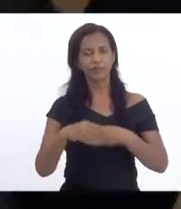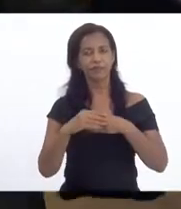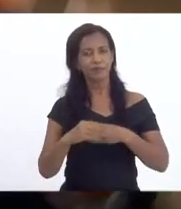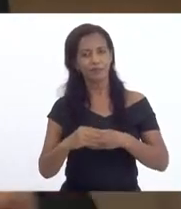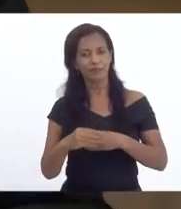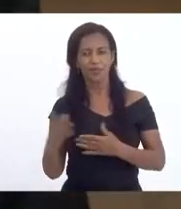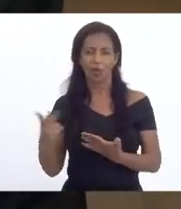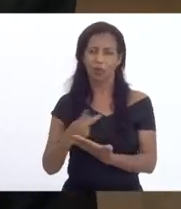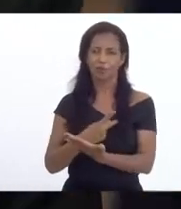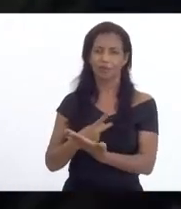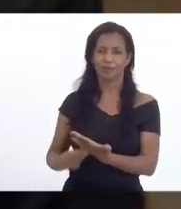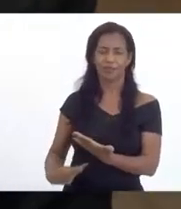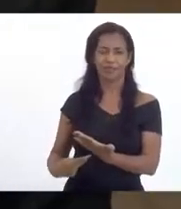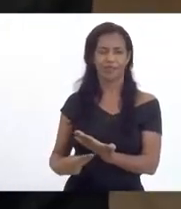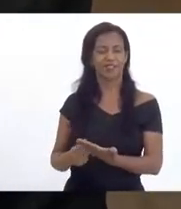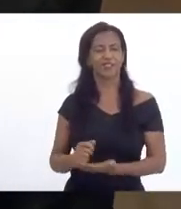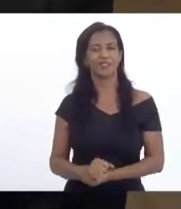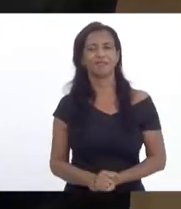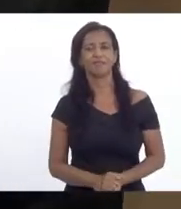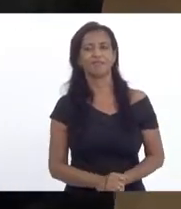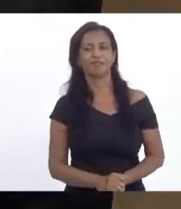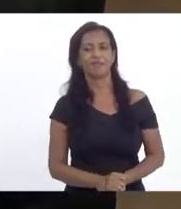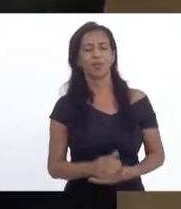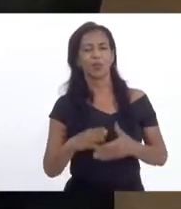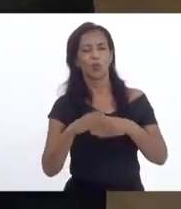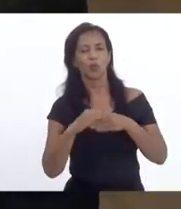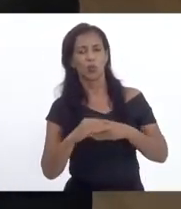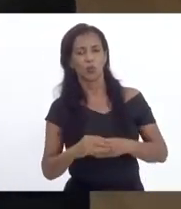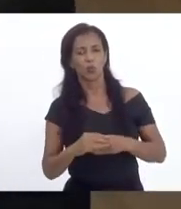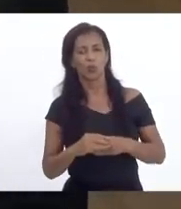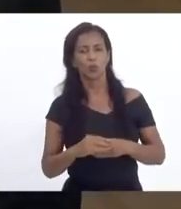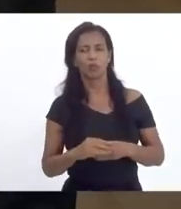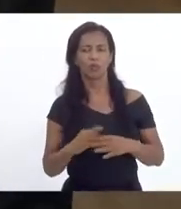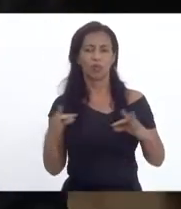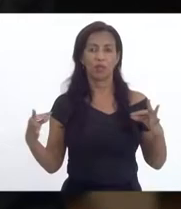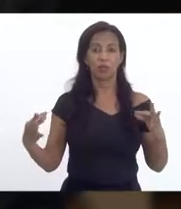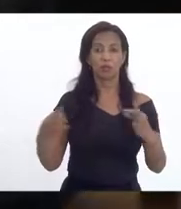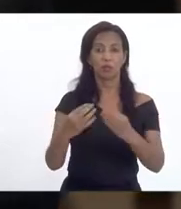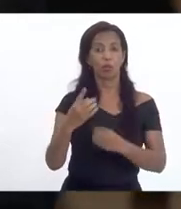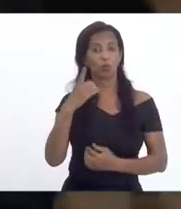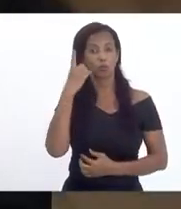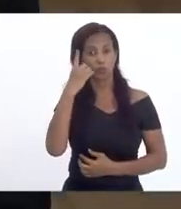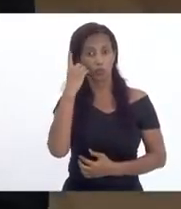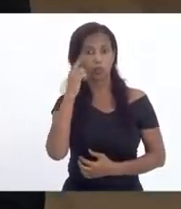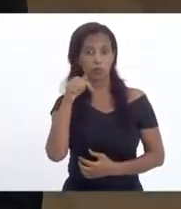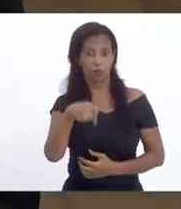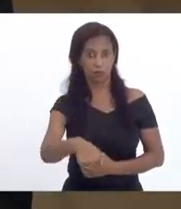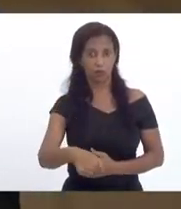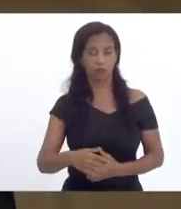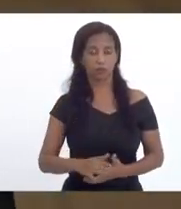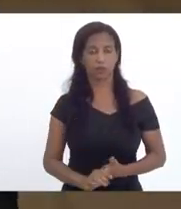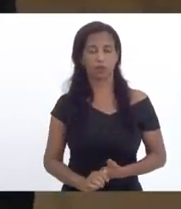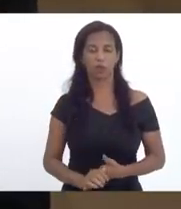Cumprimentar o presidente André Siciliano, cumprimentando o André Siciliano, a todos os deputados aqui presentes,